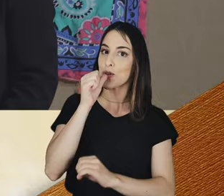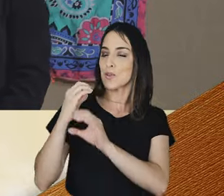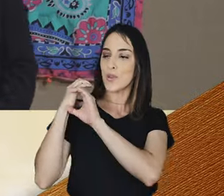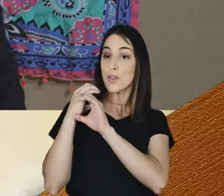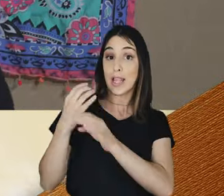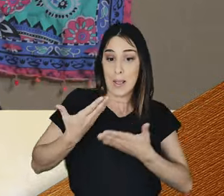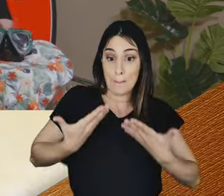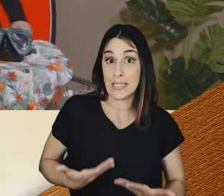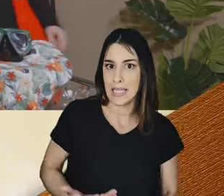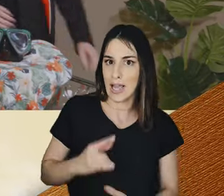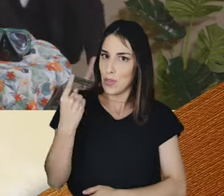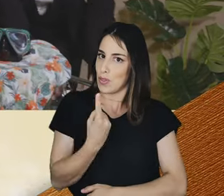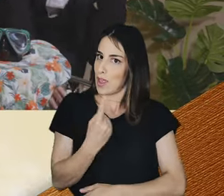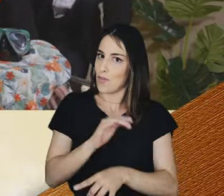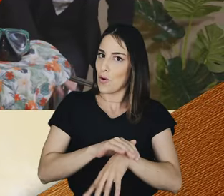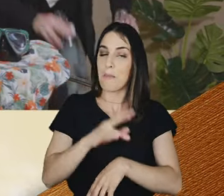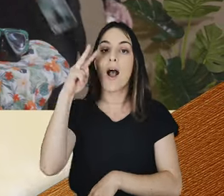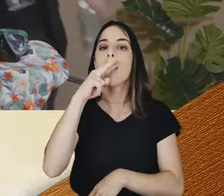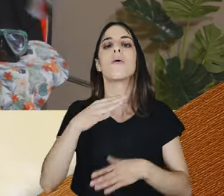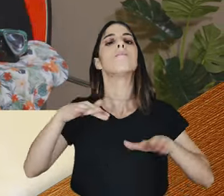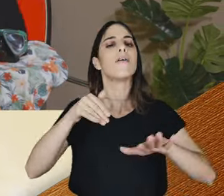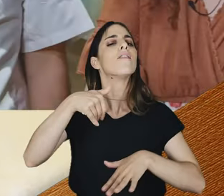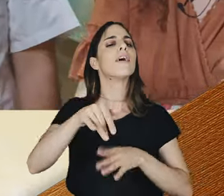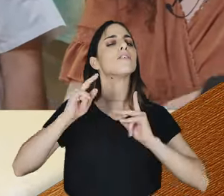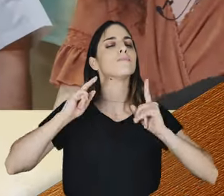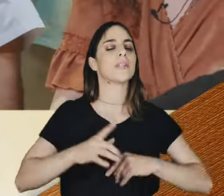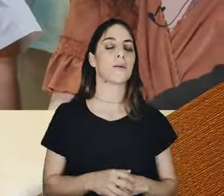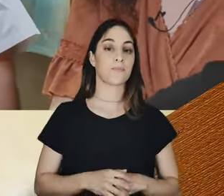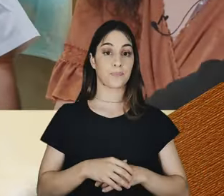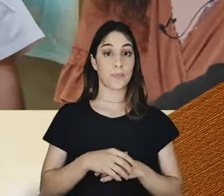teor de álcool. Por isso, vamos começar já pelo coquetel. Eu trouxe rum,